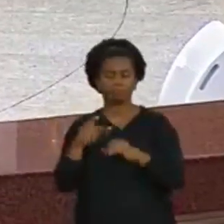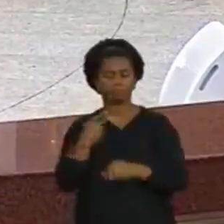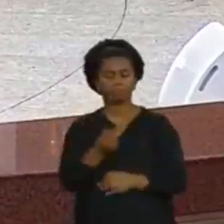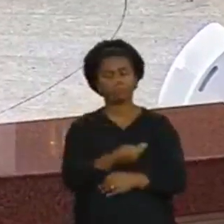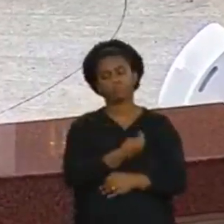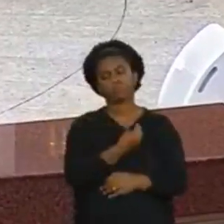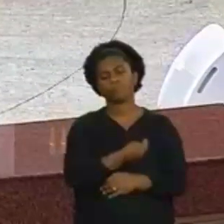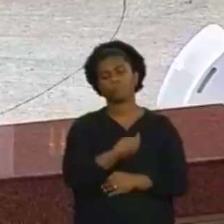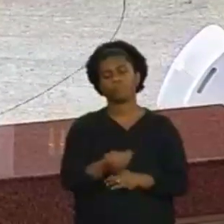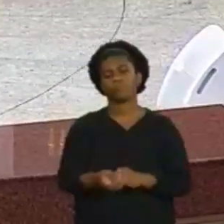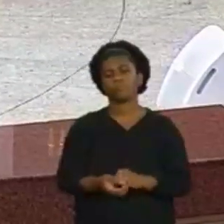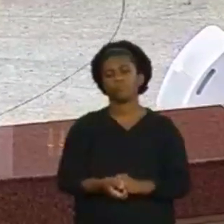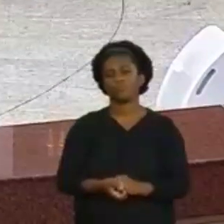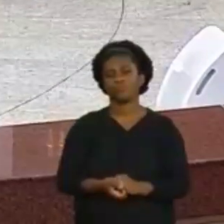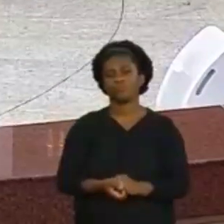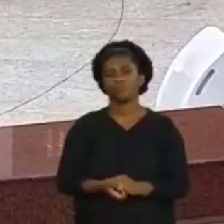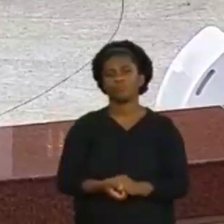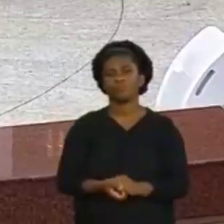vida.